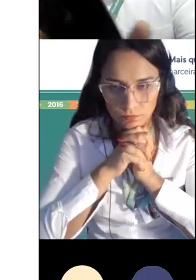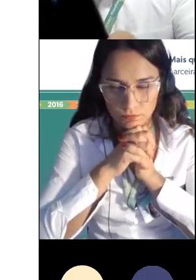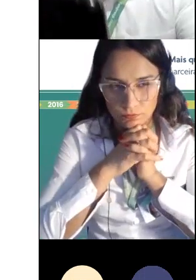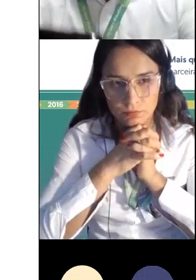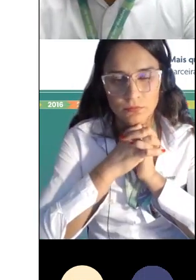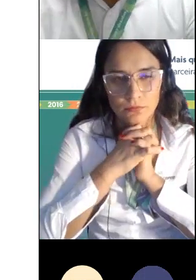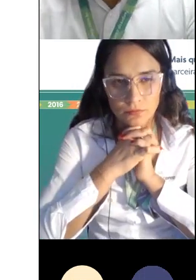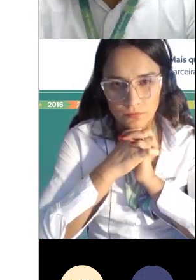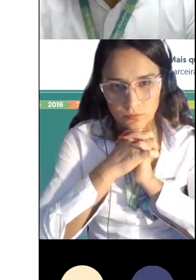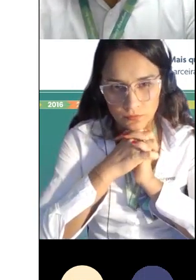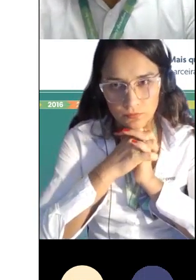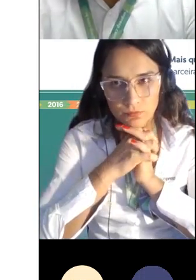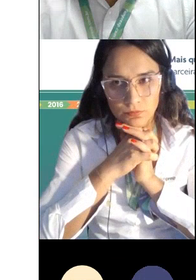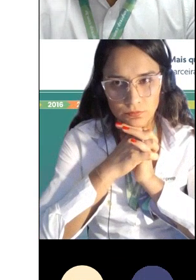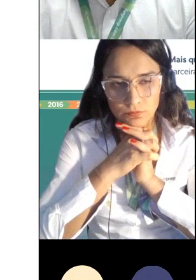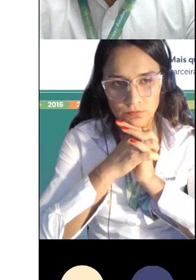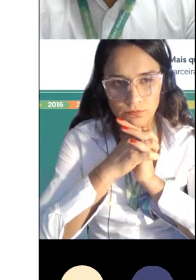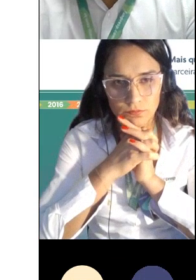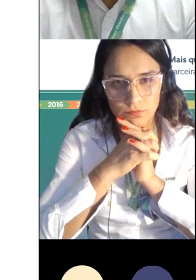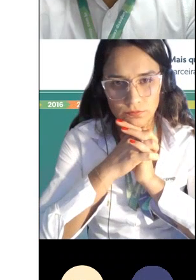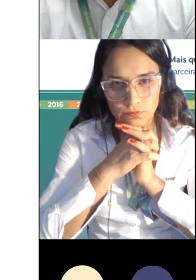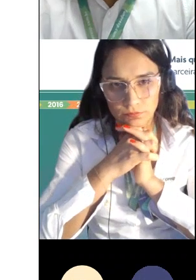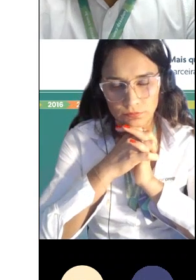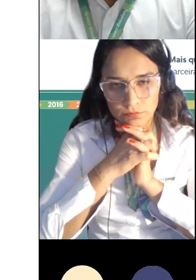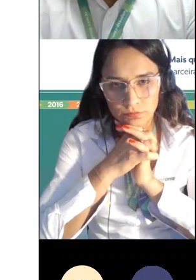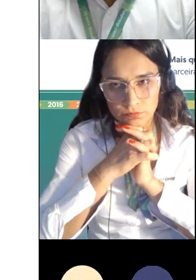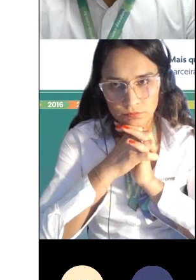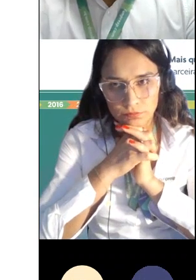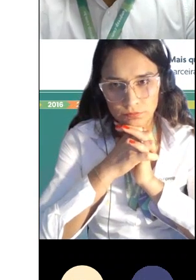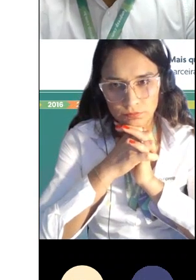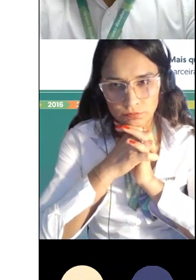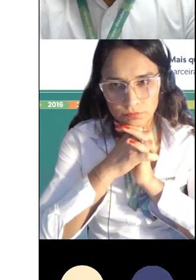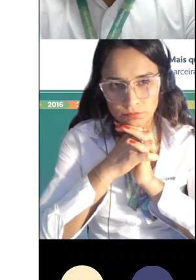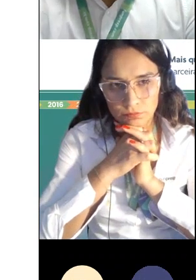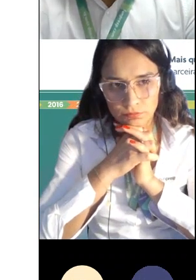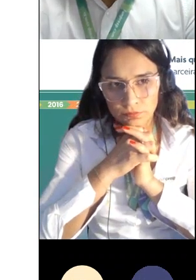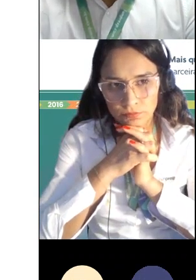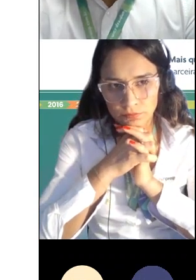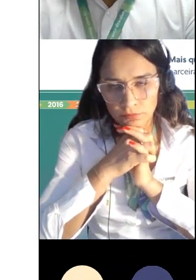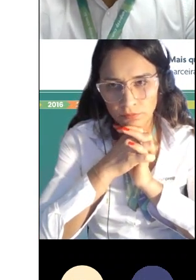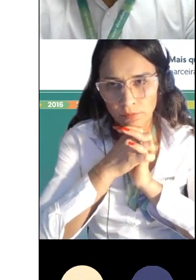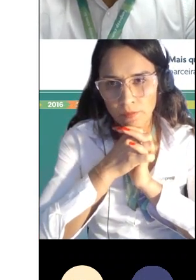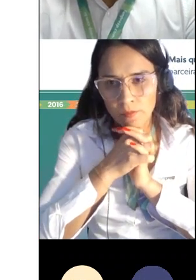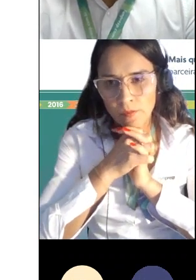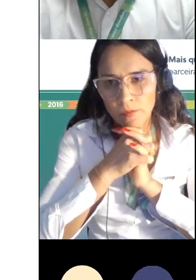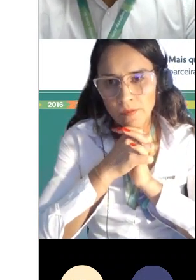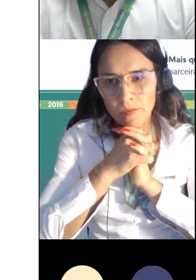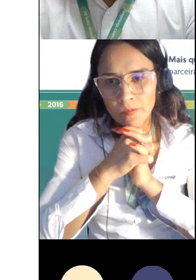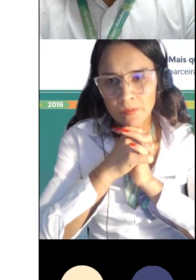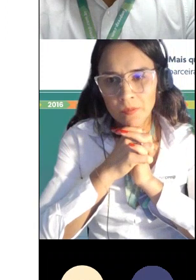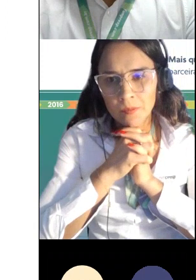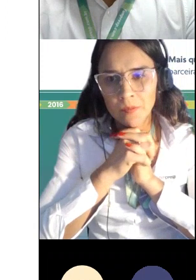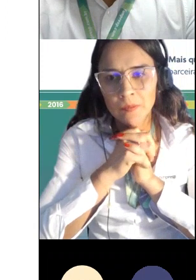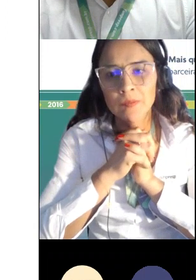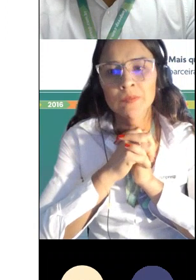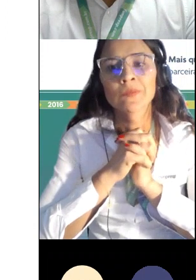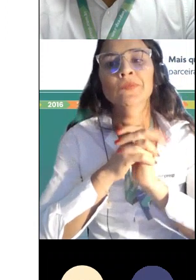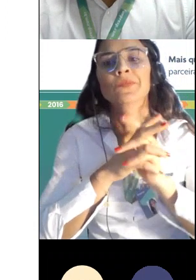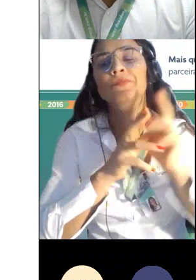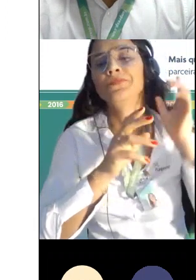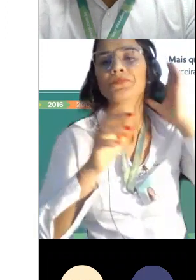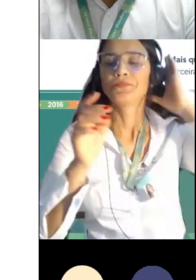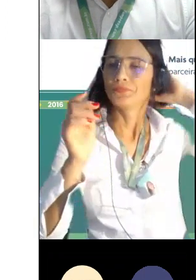nenhum desconto. Vou repetir. Quero fazer um aporte de 10 mil reais extra na FUNPRESP. Não tem